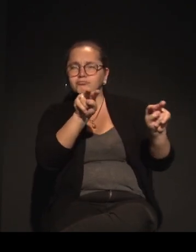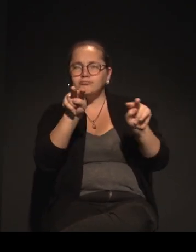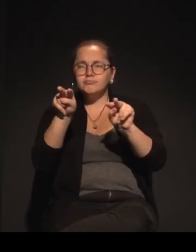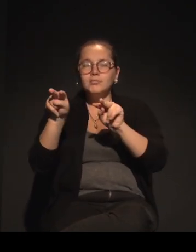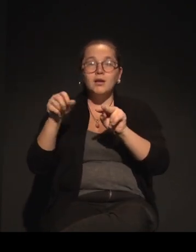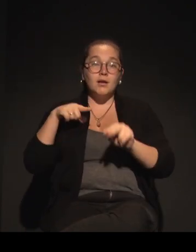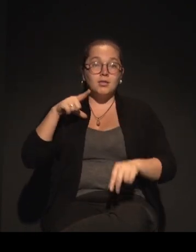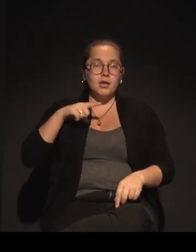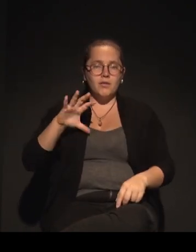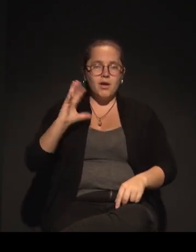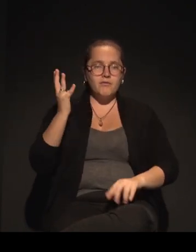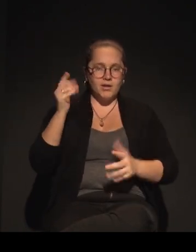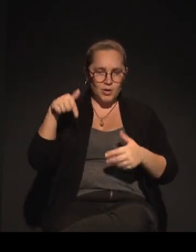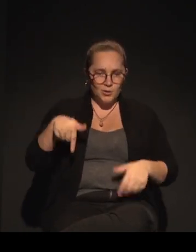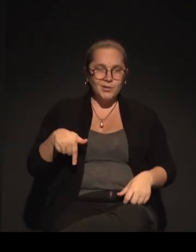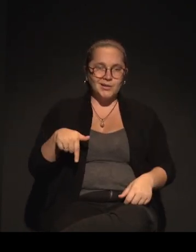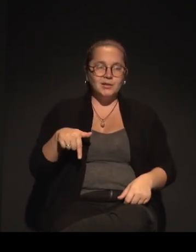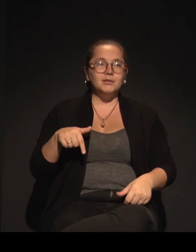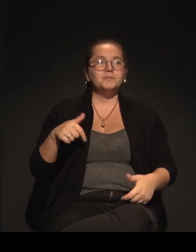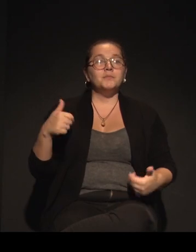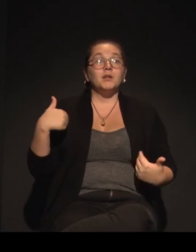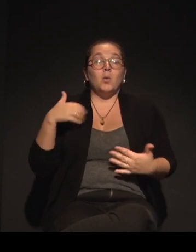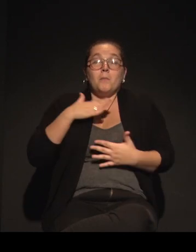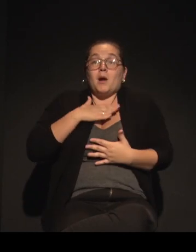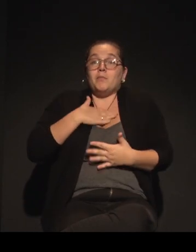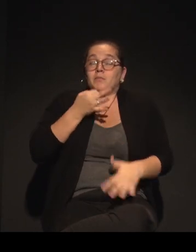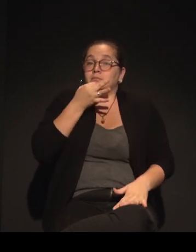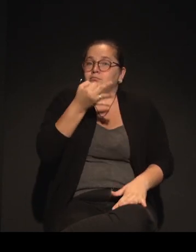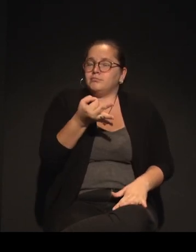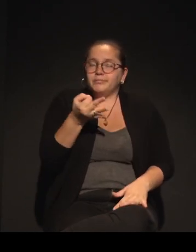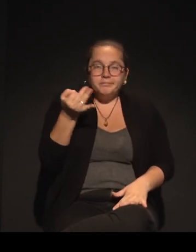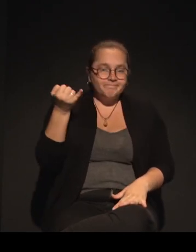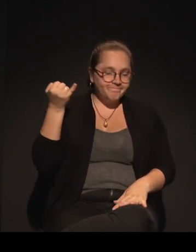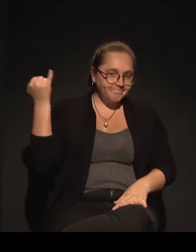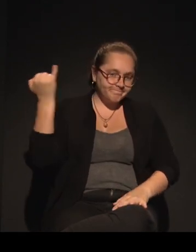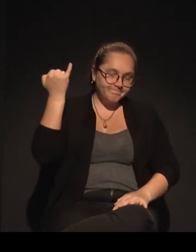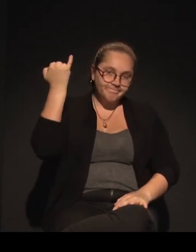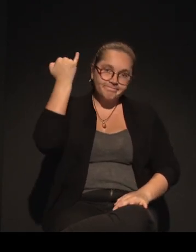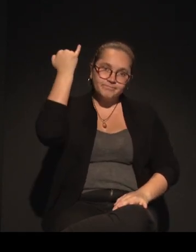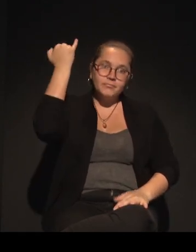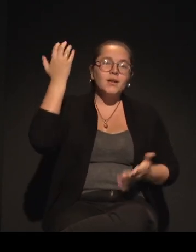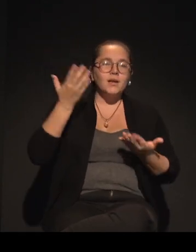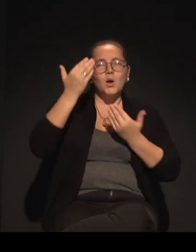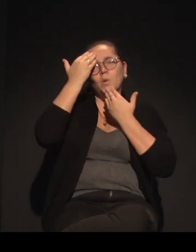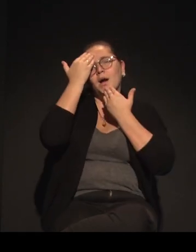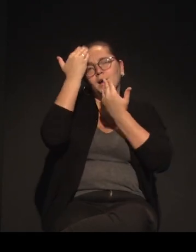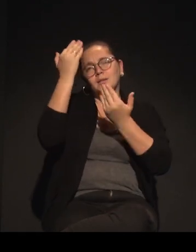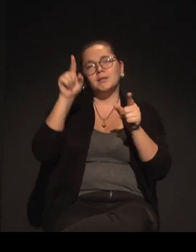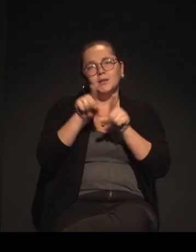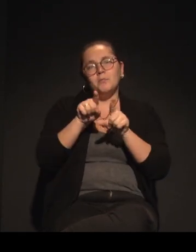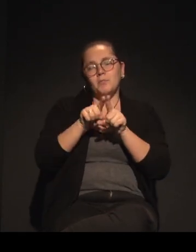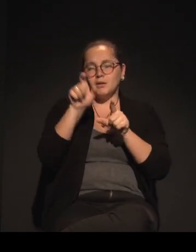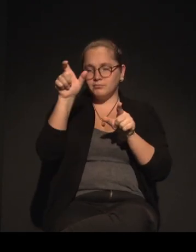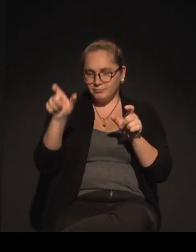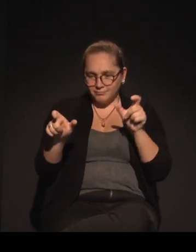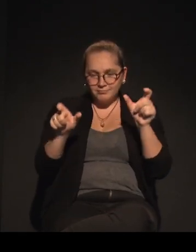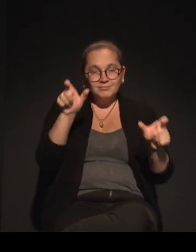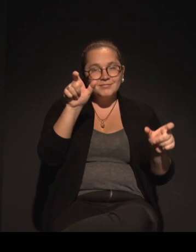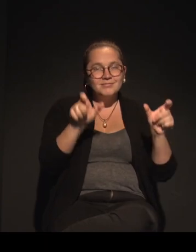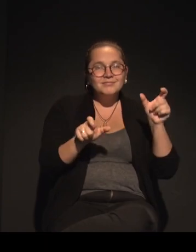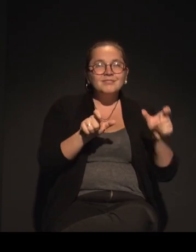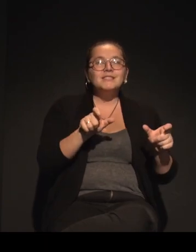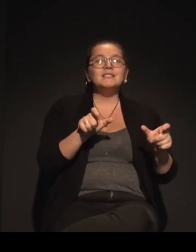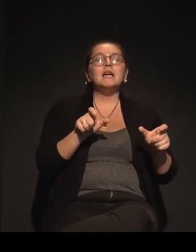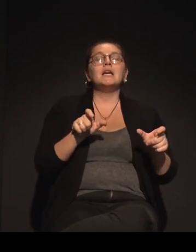nesse evento então assim pra mim é de fundamental importância gostaria de agradecer às pessoas também que que